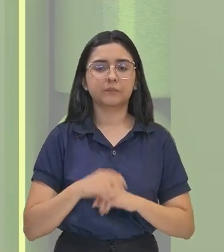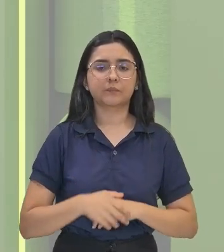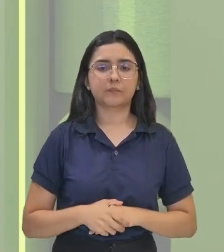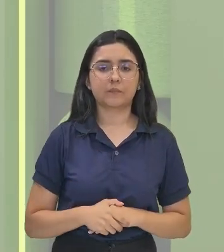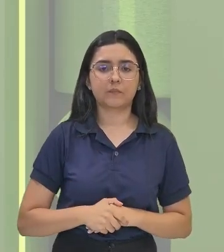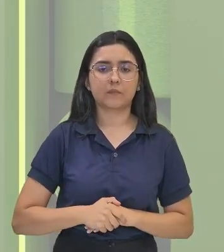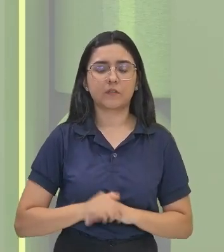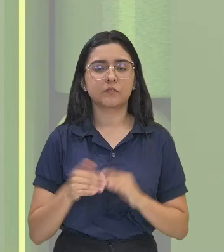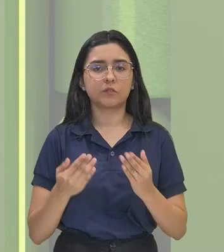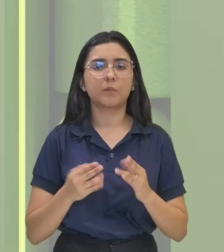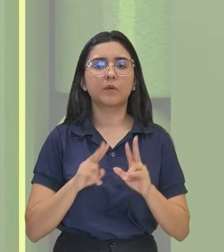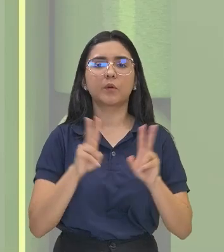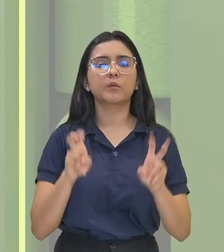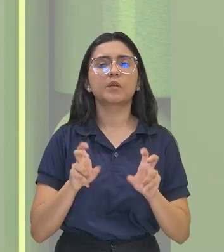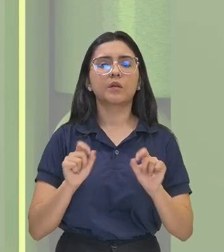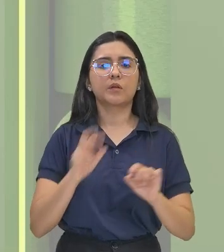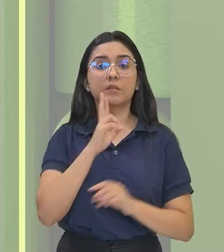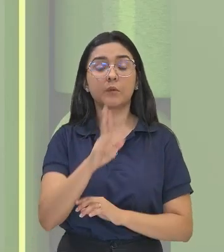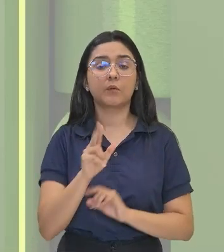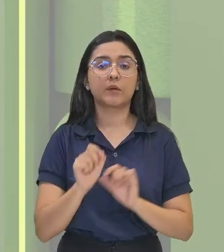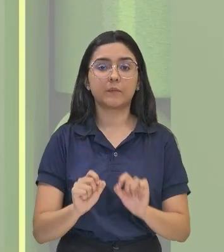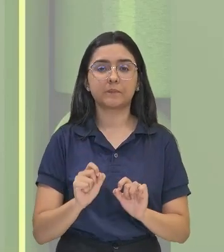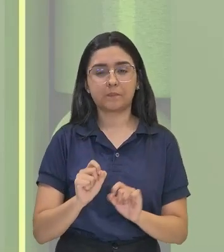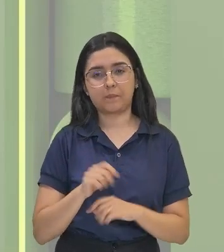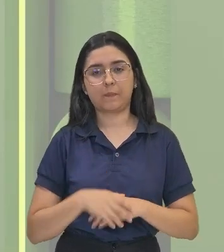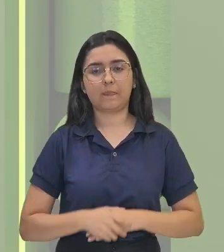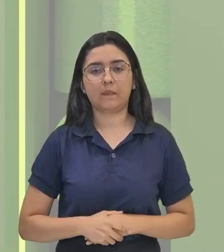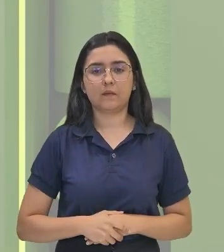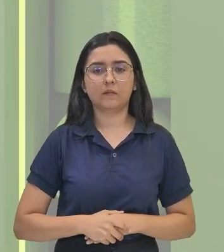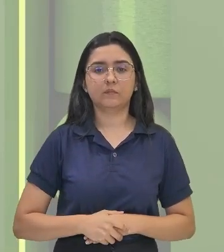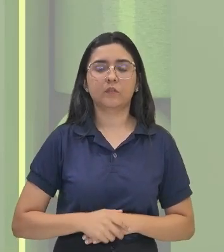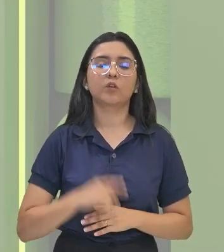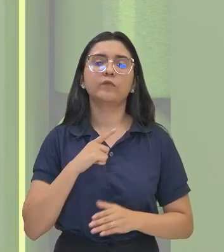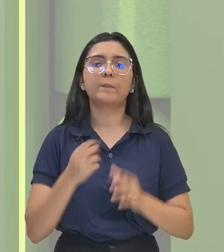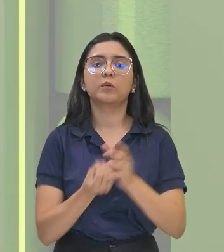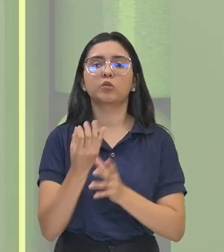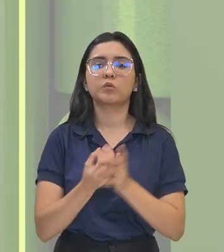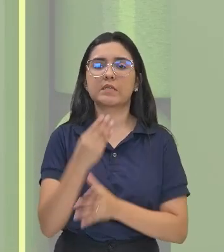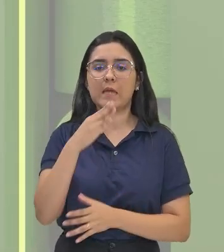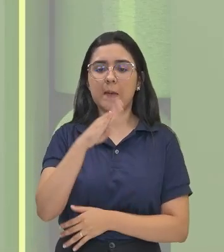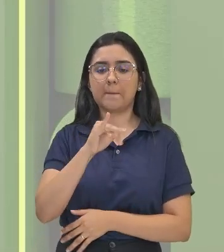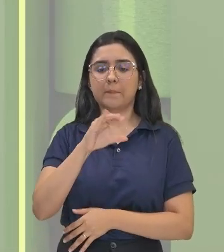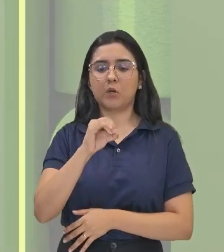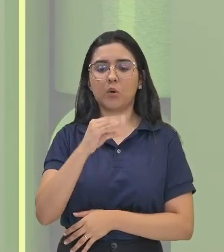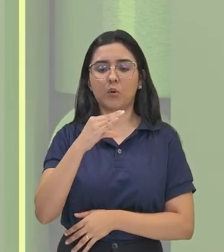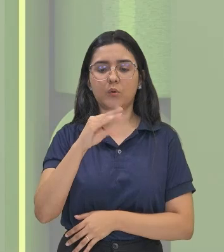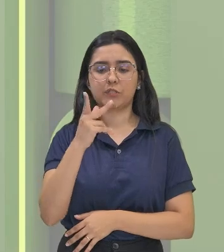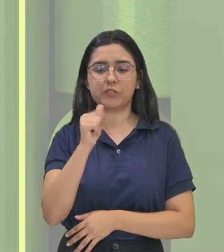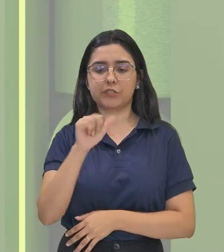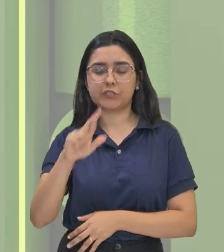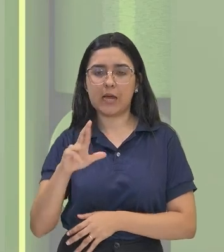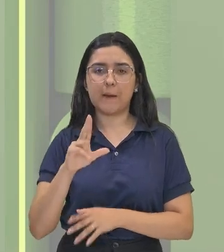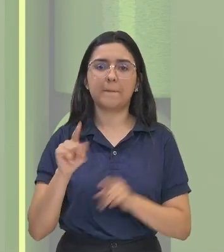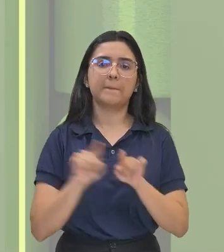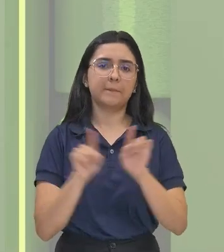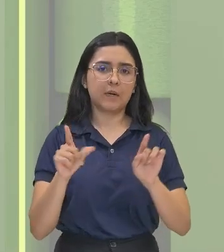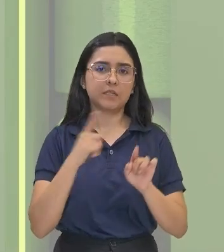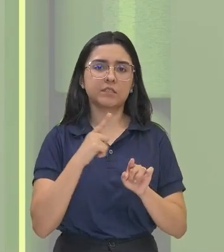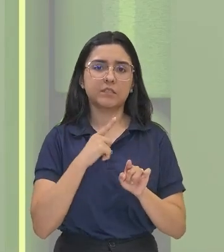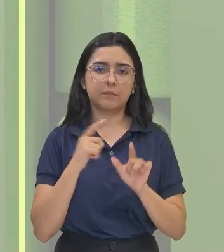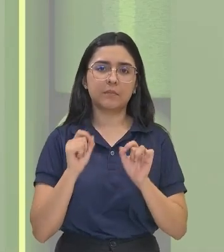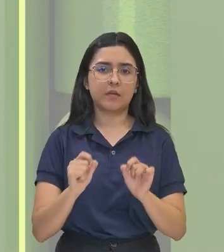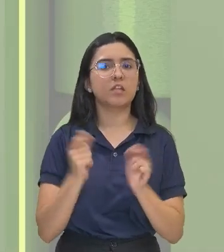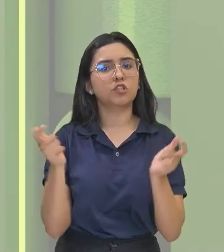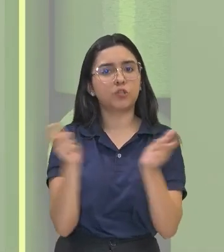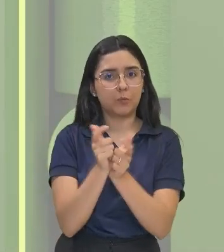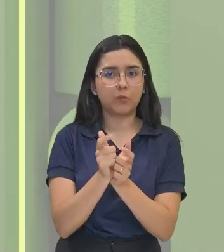o rendimento, é que quando a gente vai fazer biochar, né? Não sei se você conhece, mas o rendimento também diminui